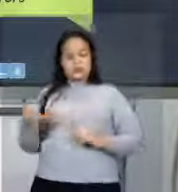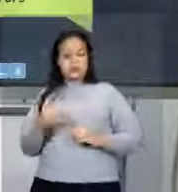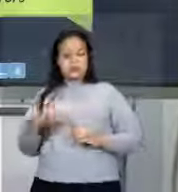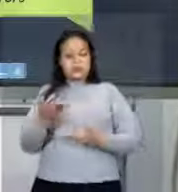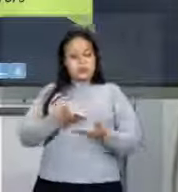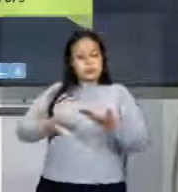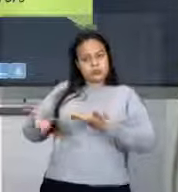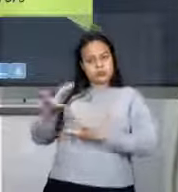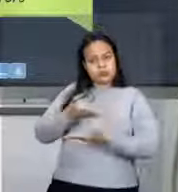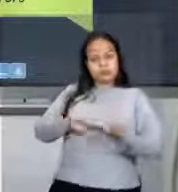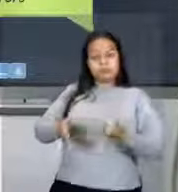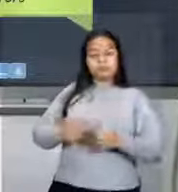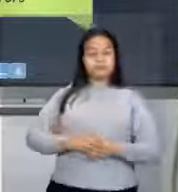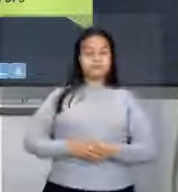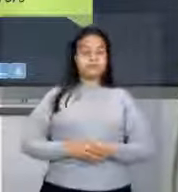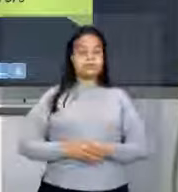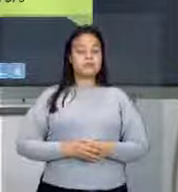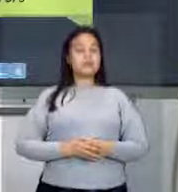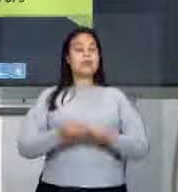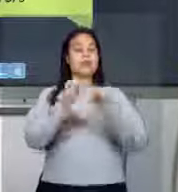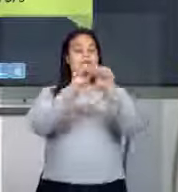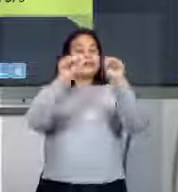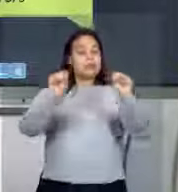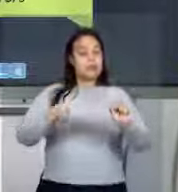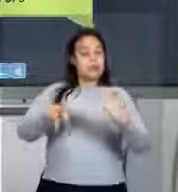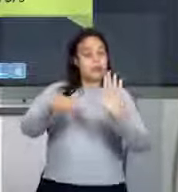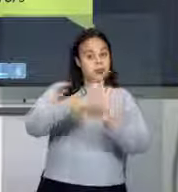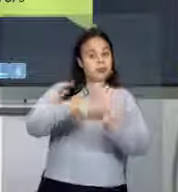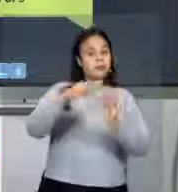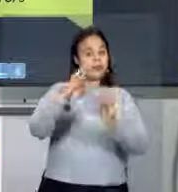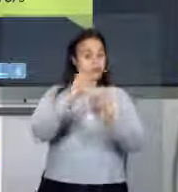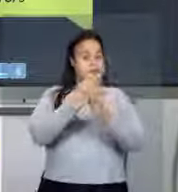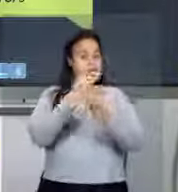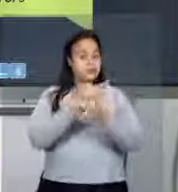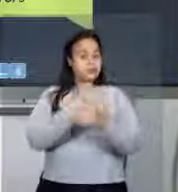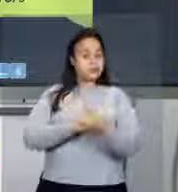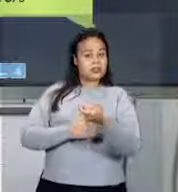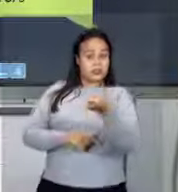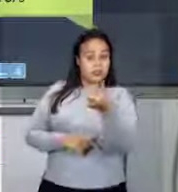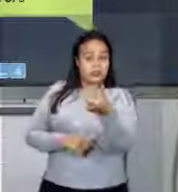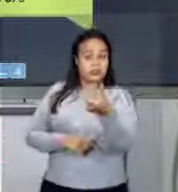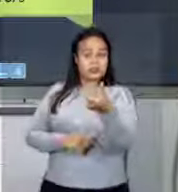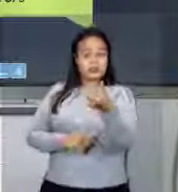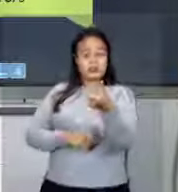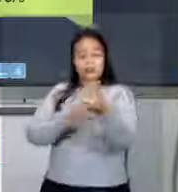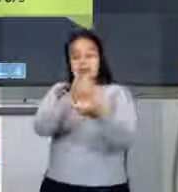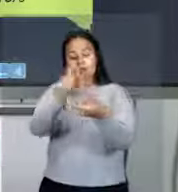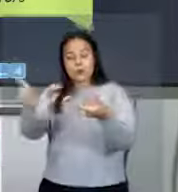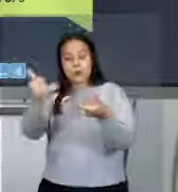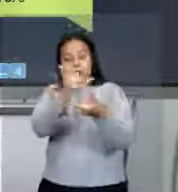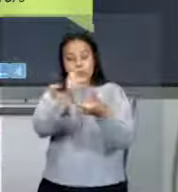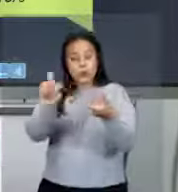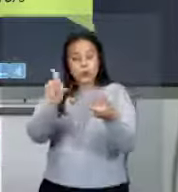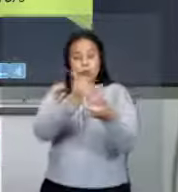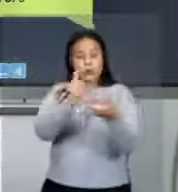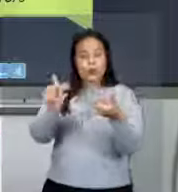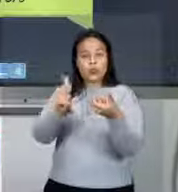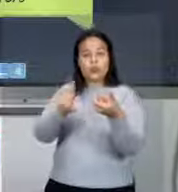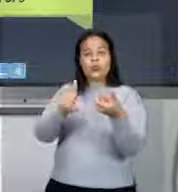No Sistema Internacional de Unidades, nós vimos que a unidade de carga elétrica é o